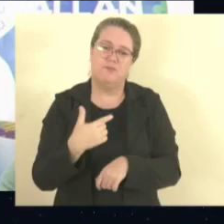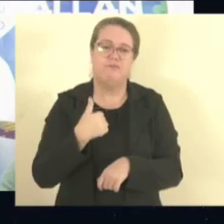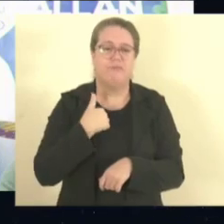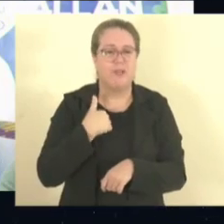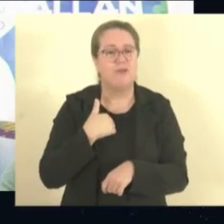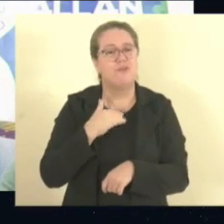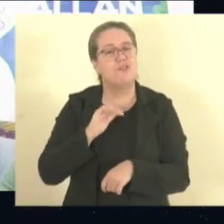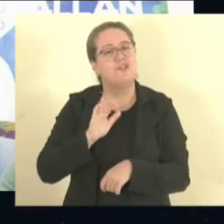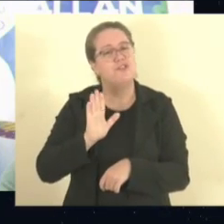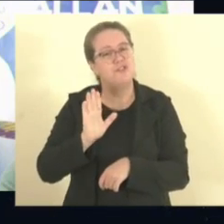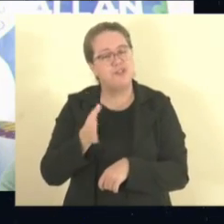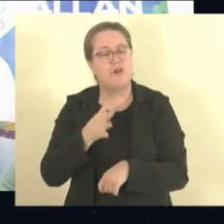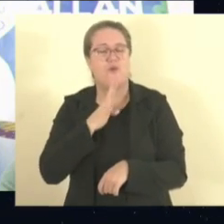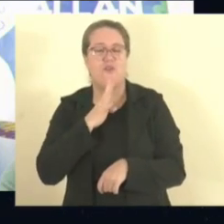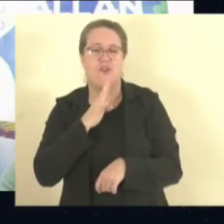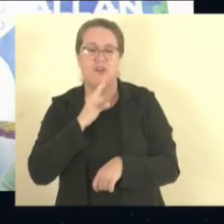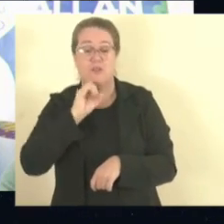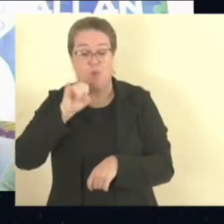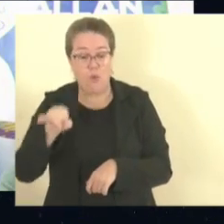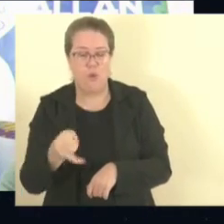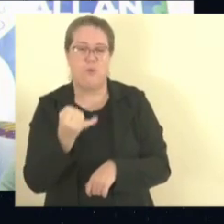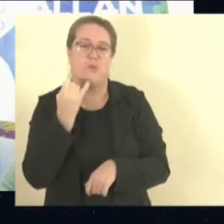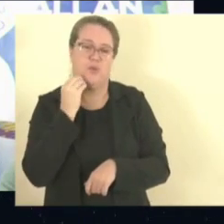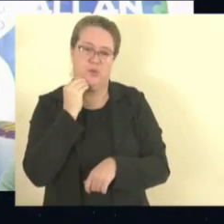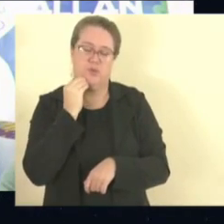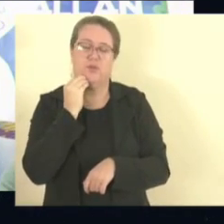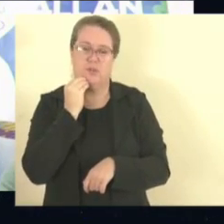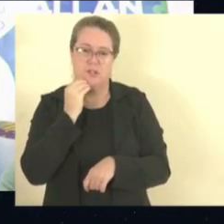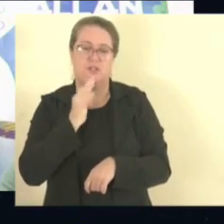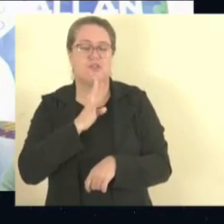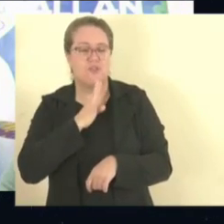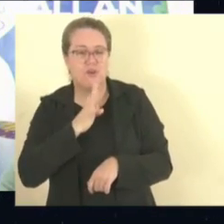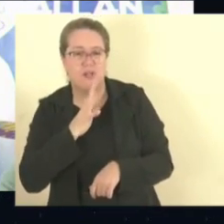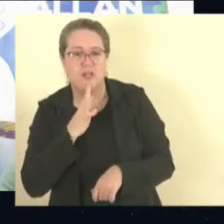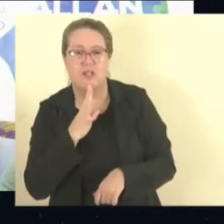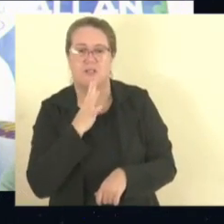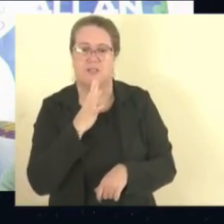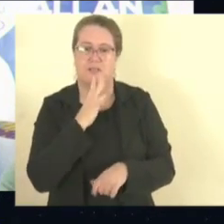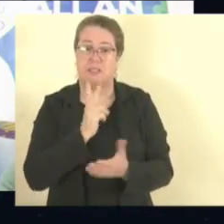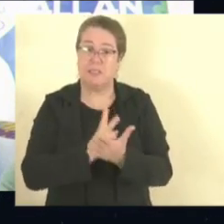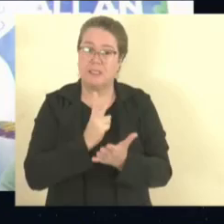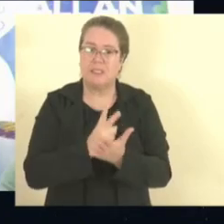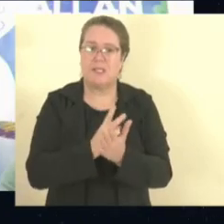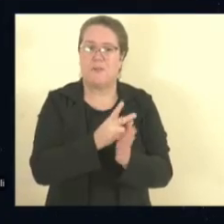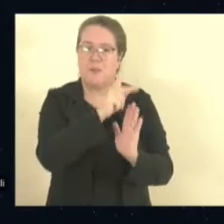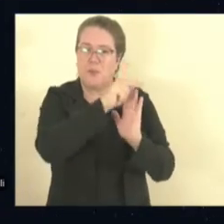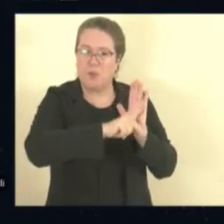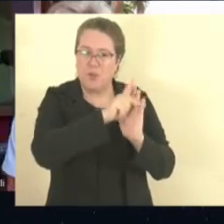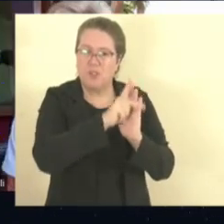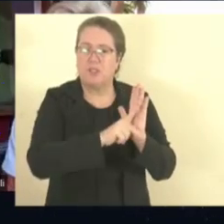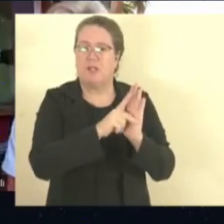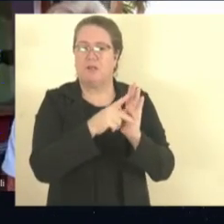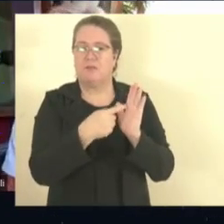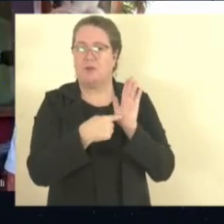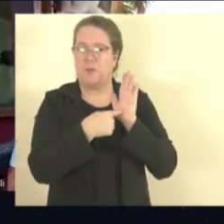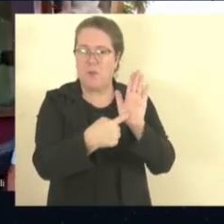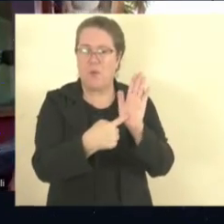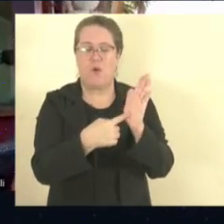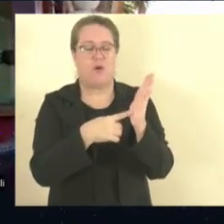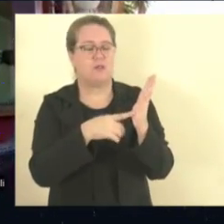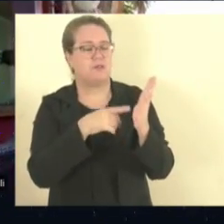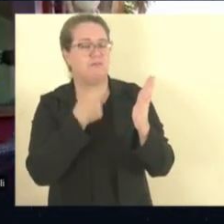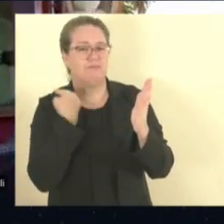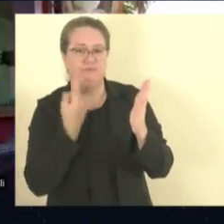a oportunidade, tem a oportunidade, a cada quadrimestre nós recebemos o secretário da Fazenda e ele apresenta esse número mostrando